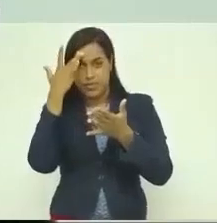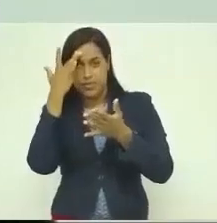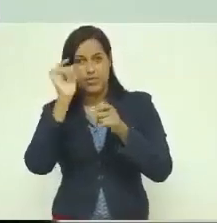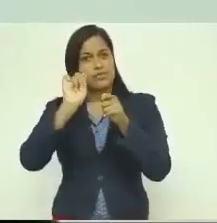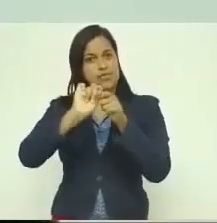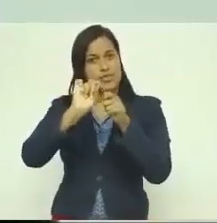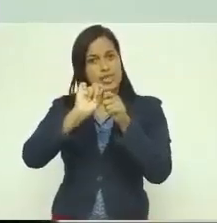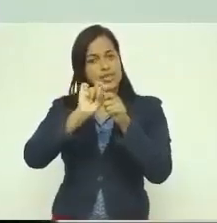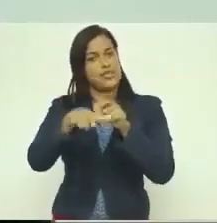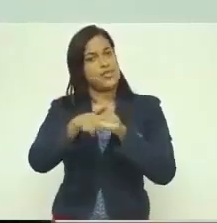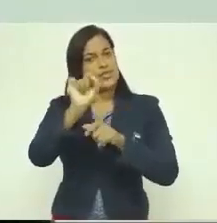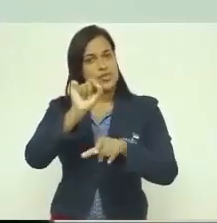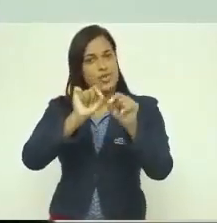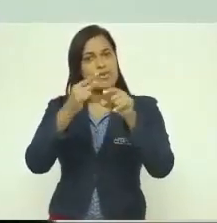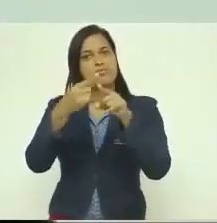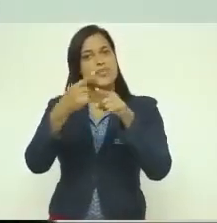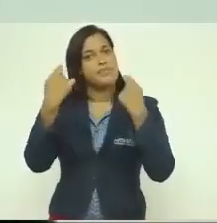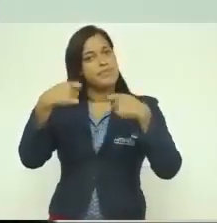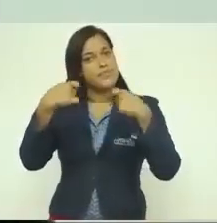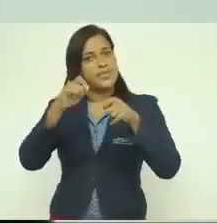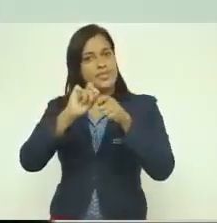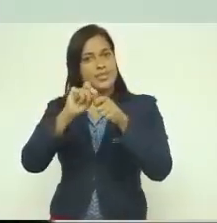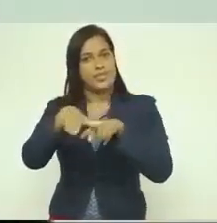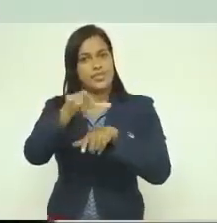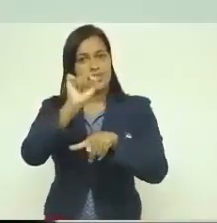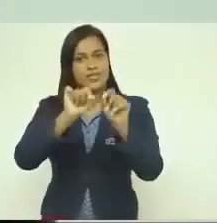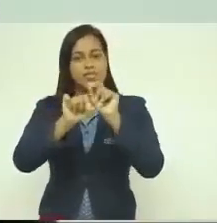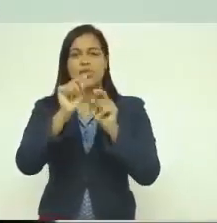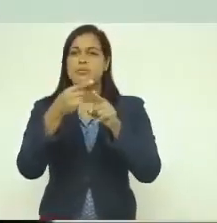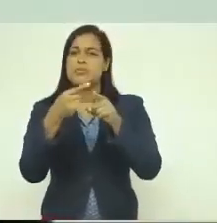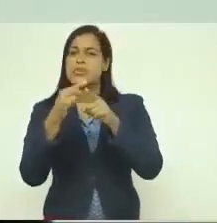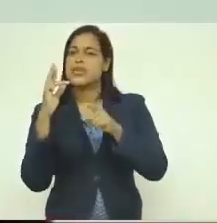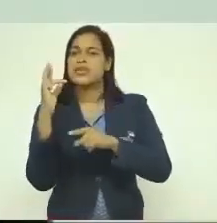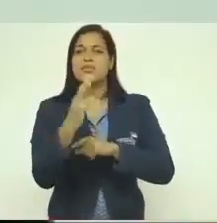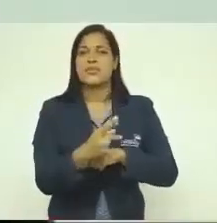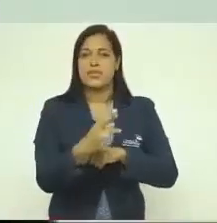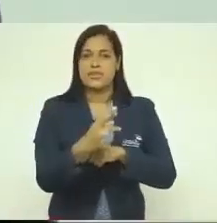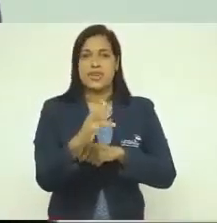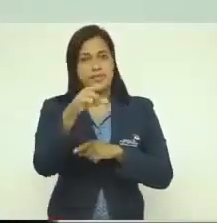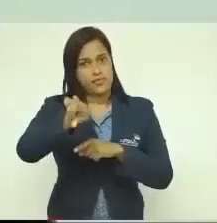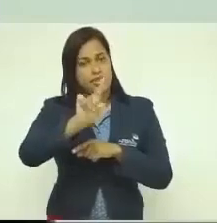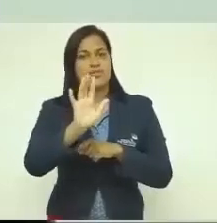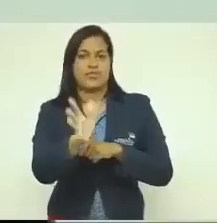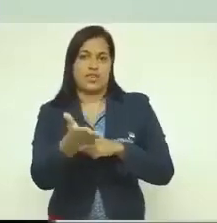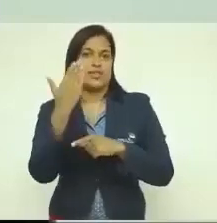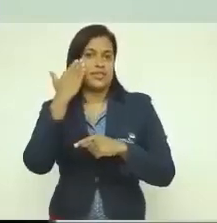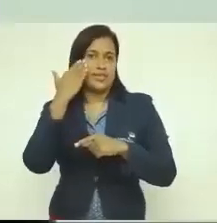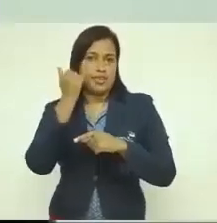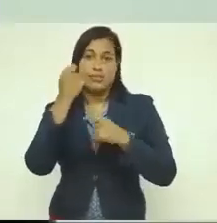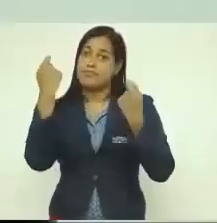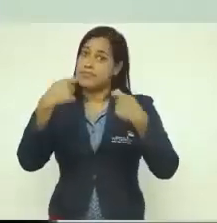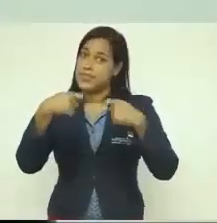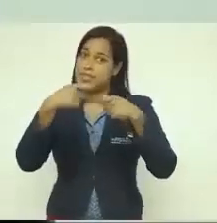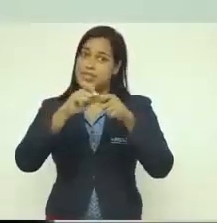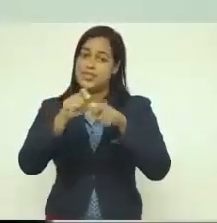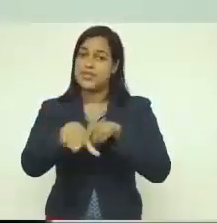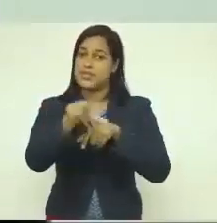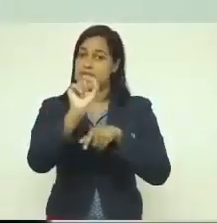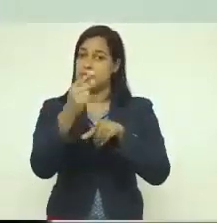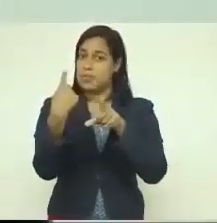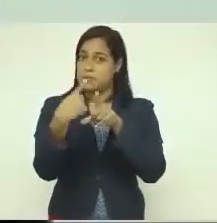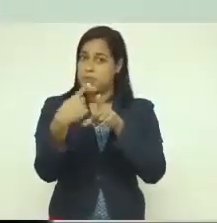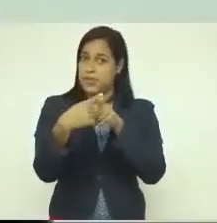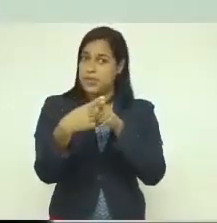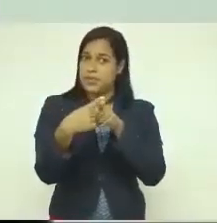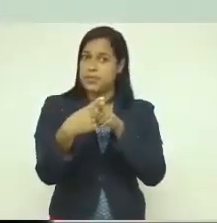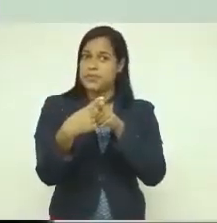fazem escolha? Por que eu preciso fazer escolha? E a resposta é que todo mundo sabe. Eu preciso fazer escolhas porque eu não